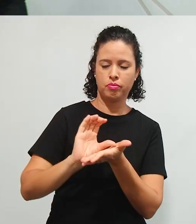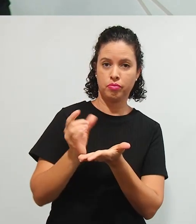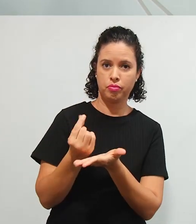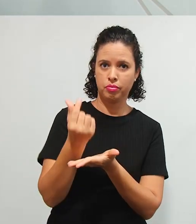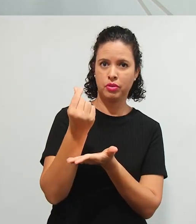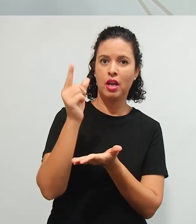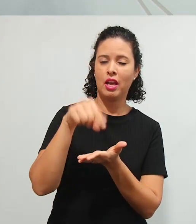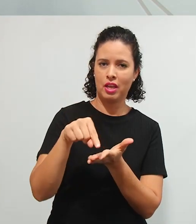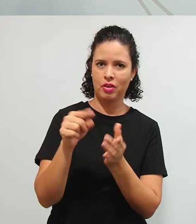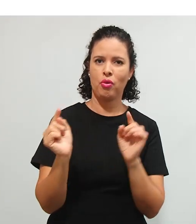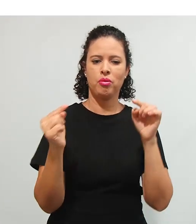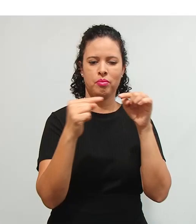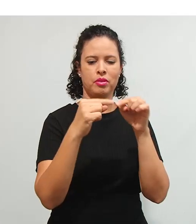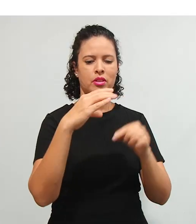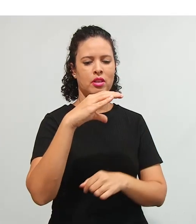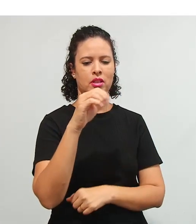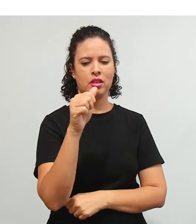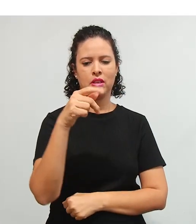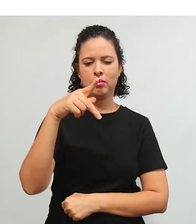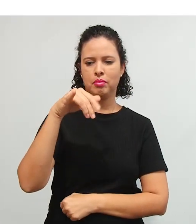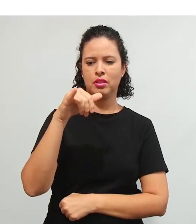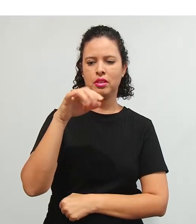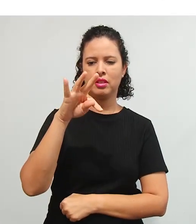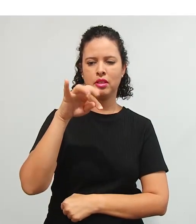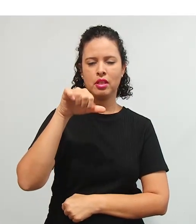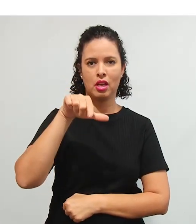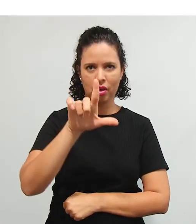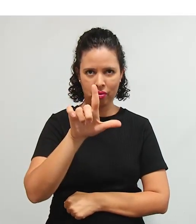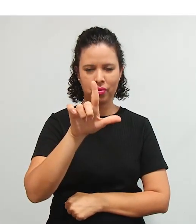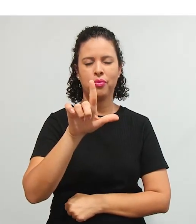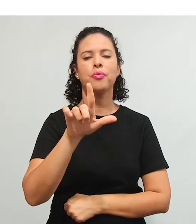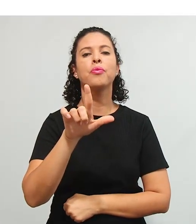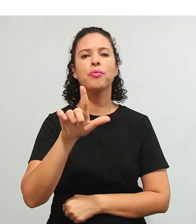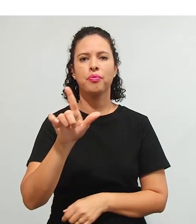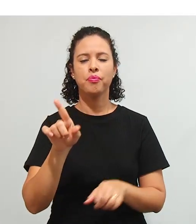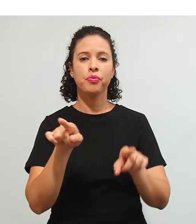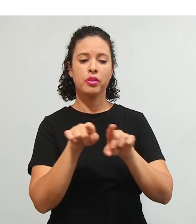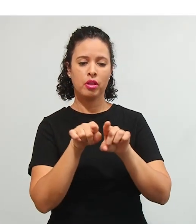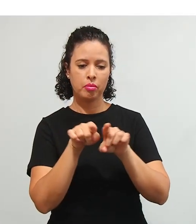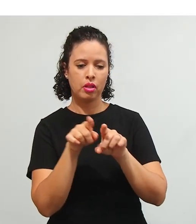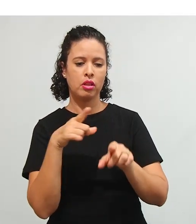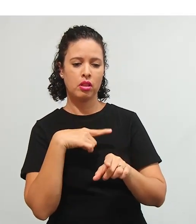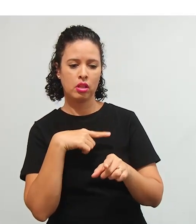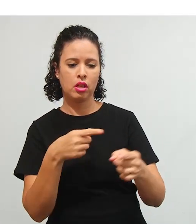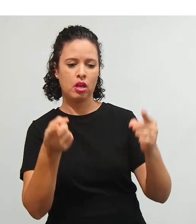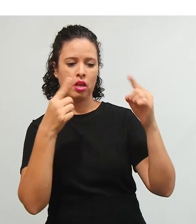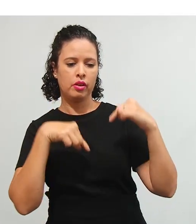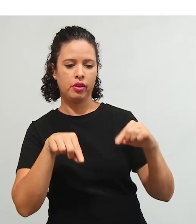de capital, tá certo? E nós temos também receita de capital